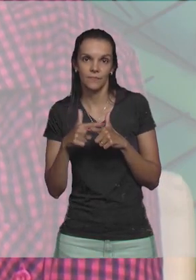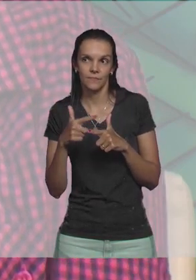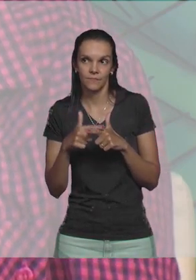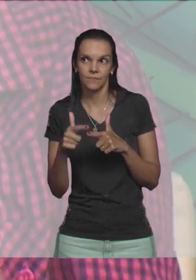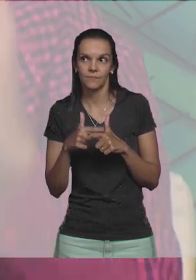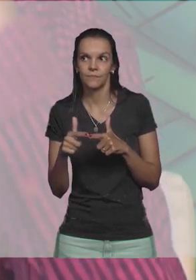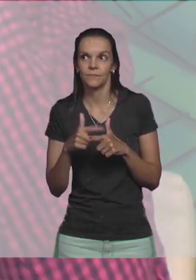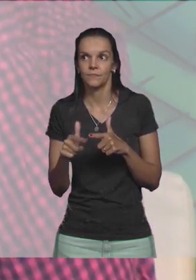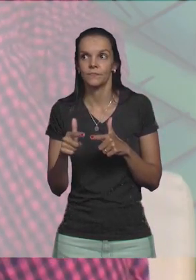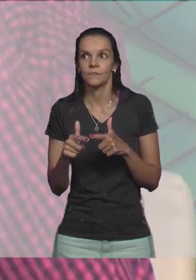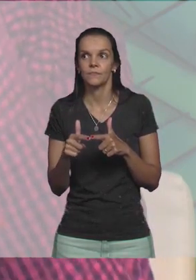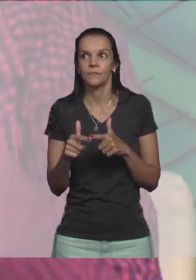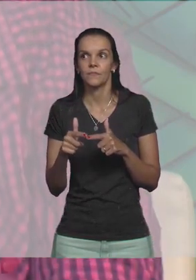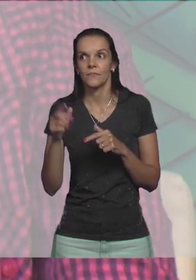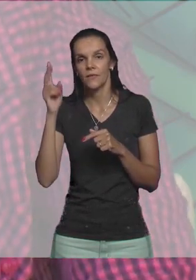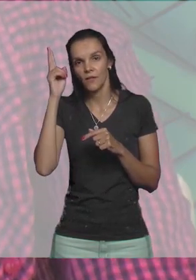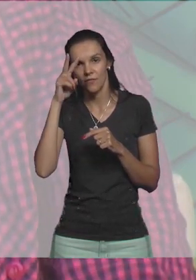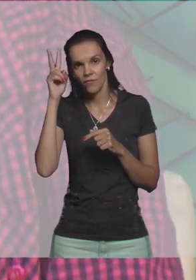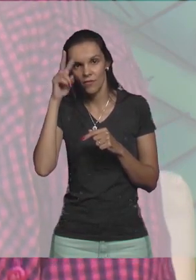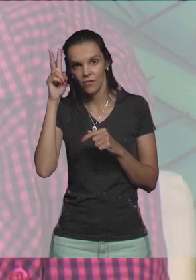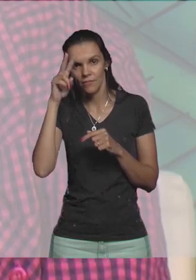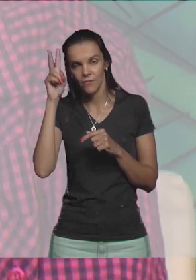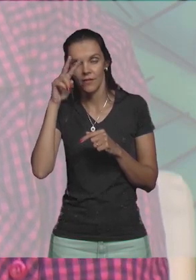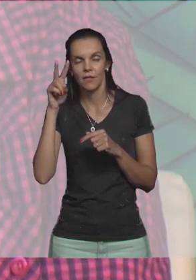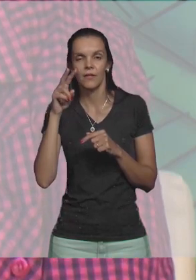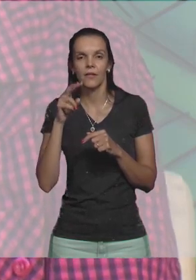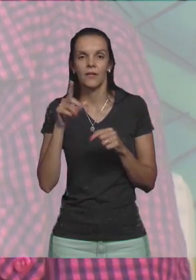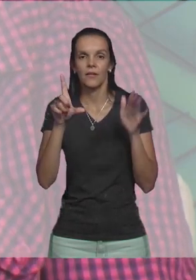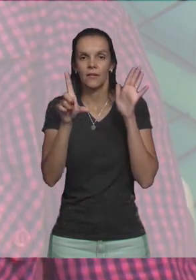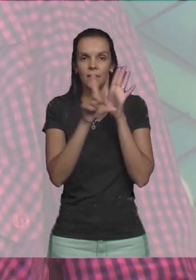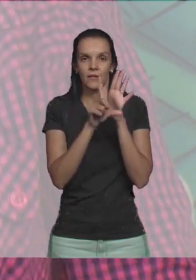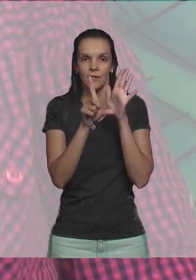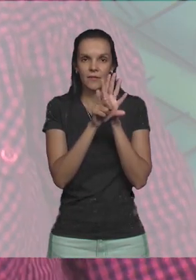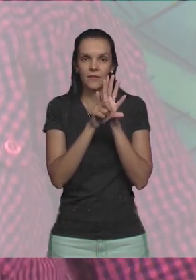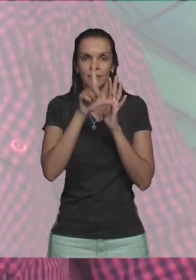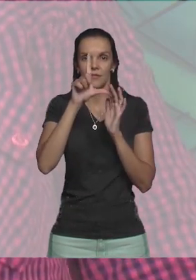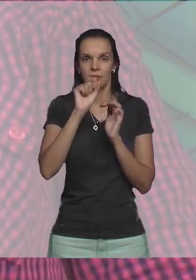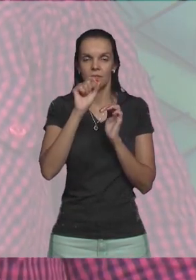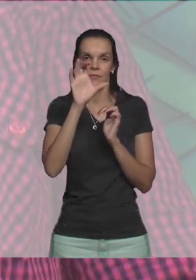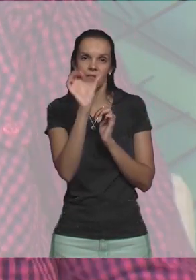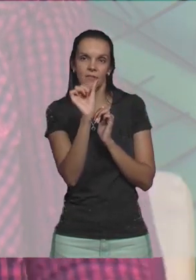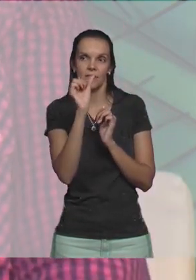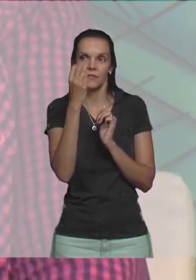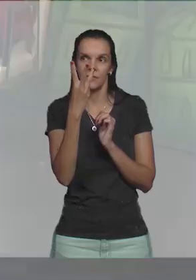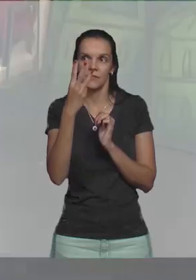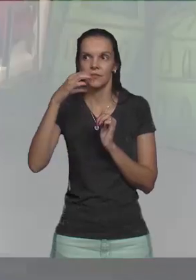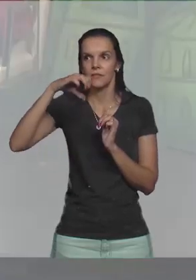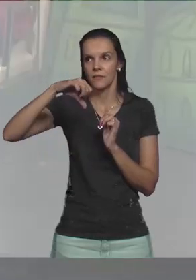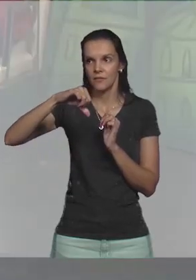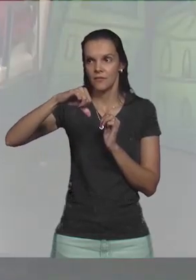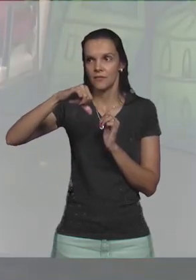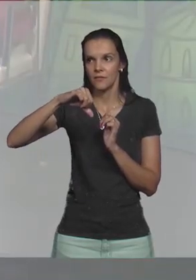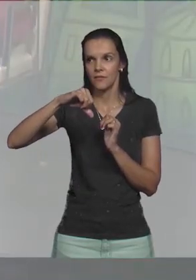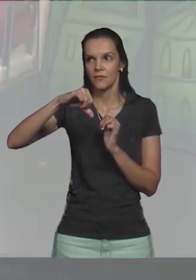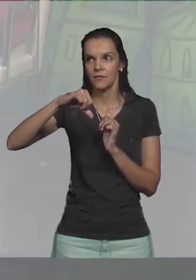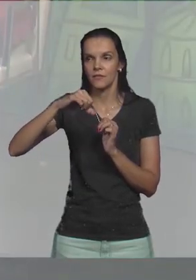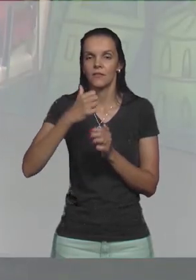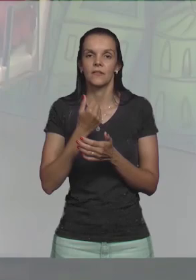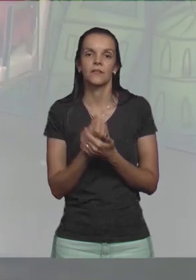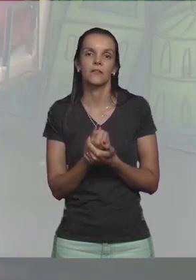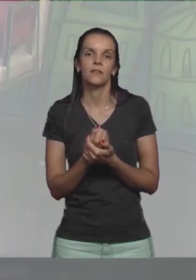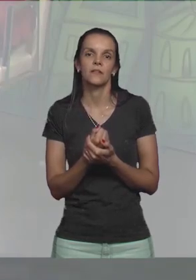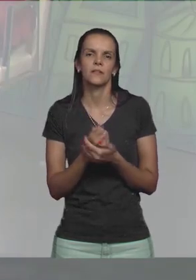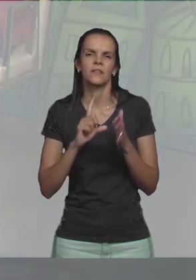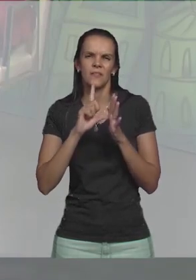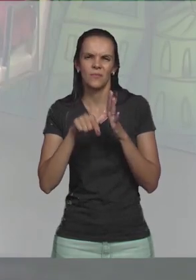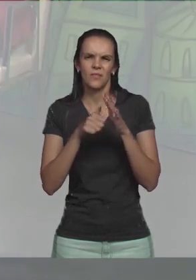vai ter, eu não vou lembrar agora precisamente de cabeça, mas a Lei 10.639, se eu não estiver enganada. Isso mesmo. Da